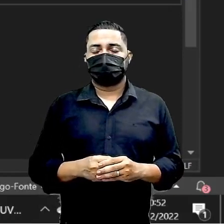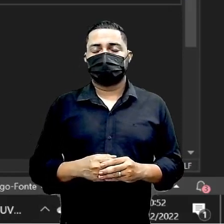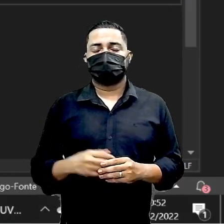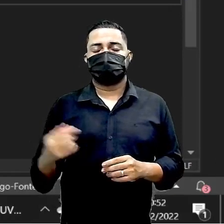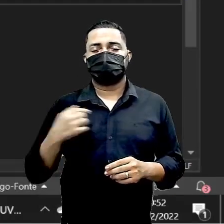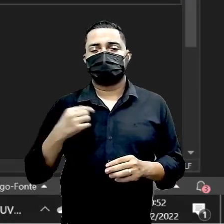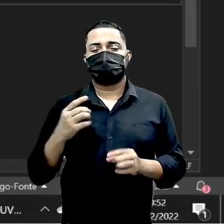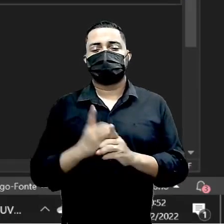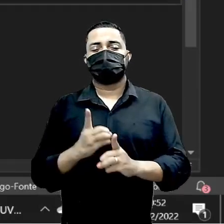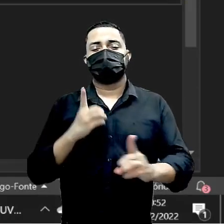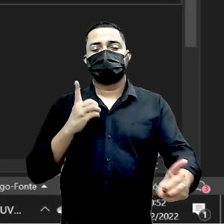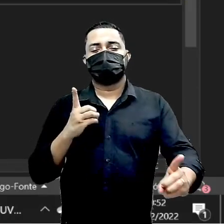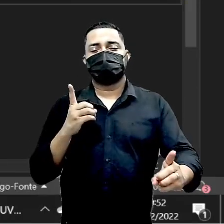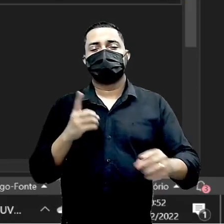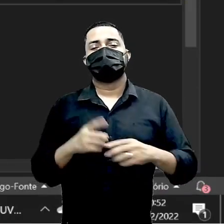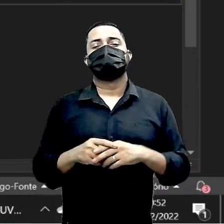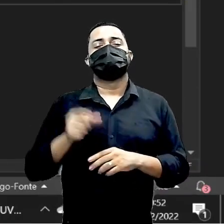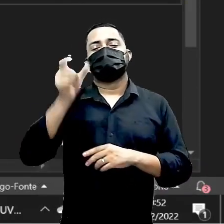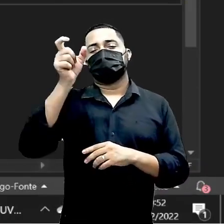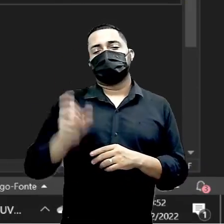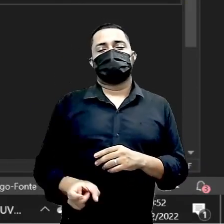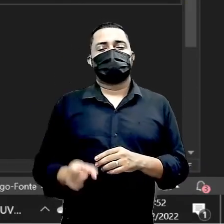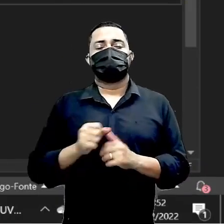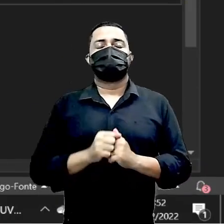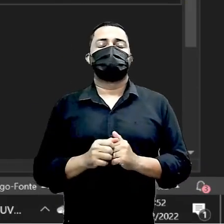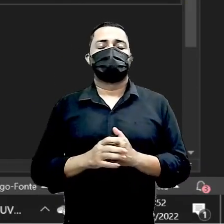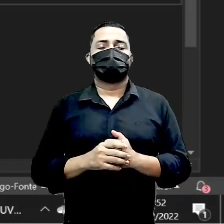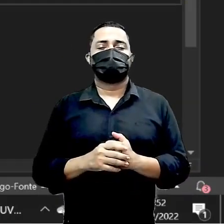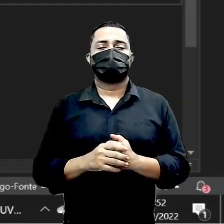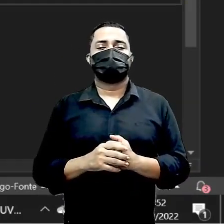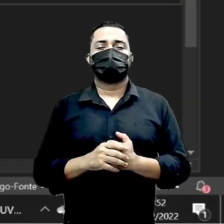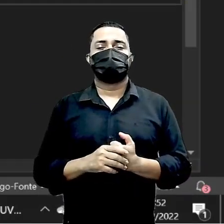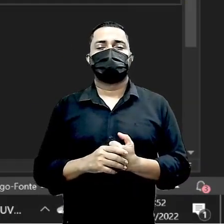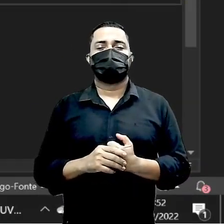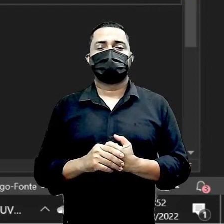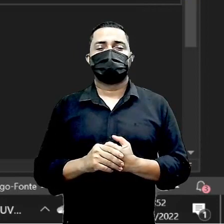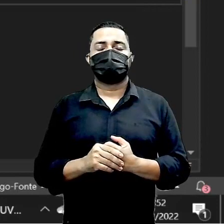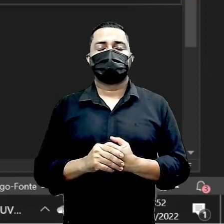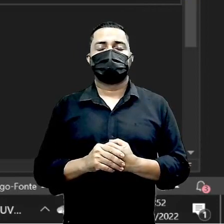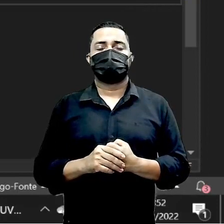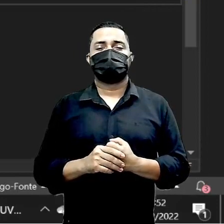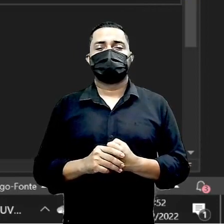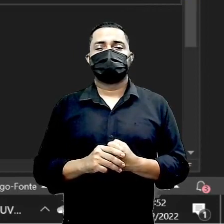Aí eu vou instanciar meu novo objeto. Vou botar aqui um GameObject, new tiro.